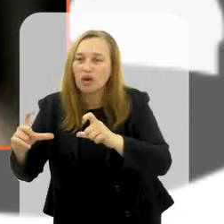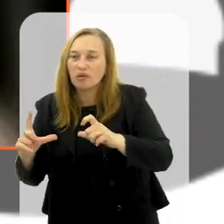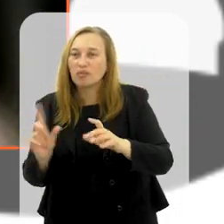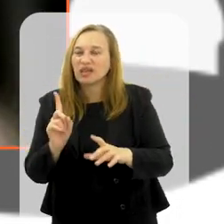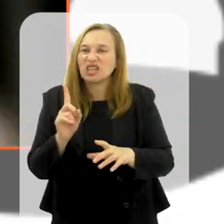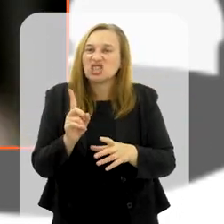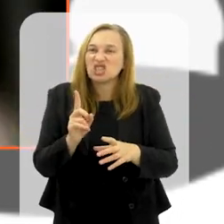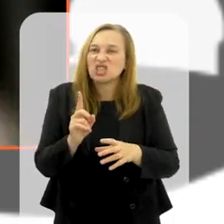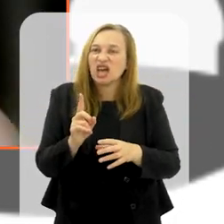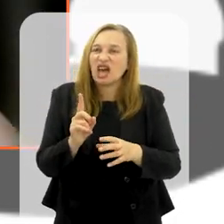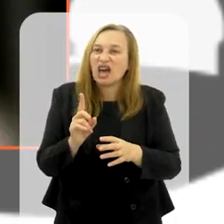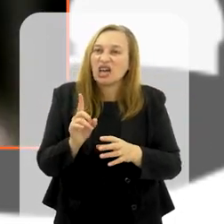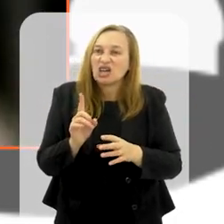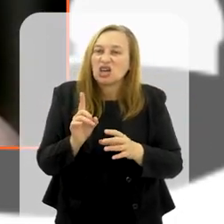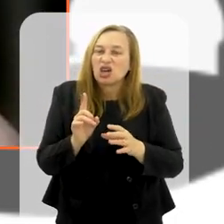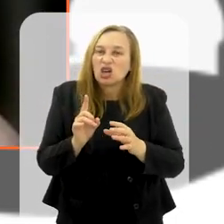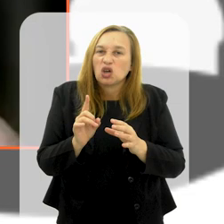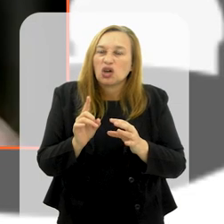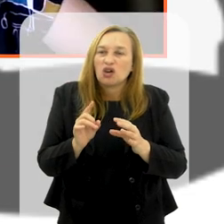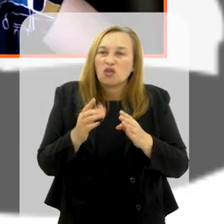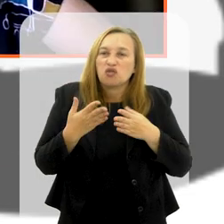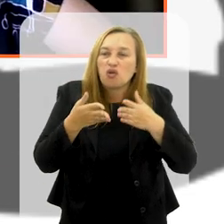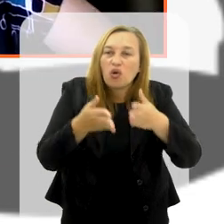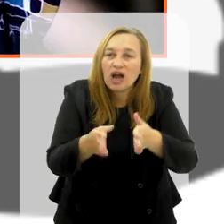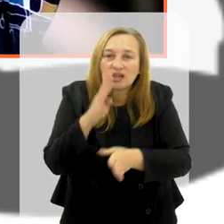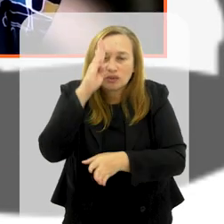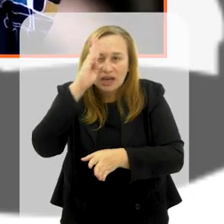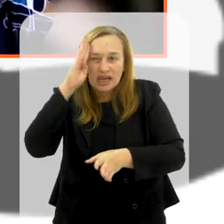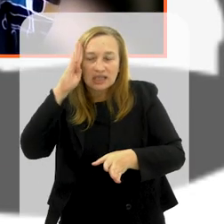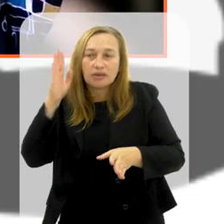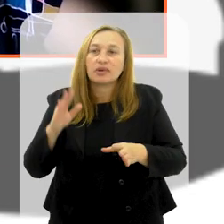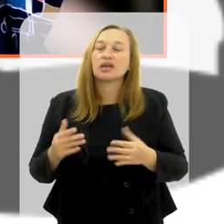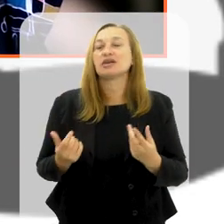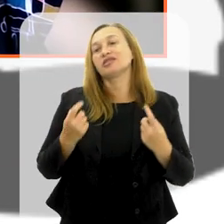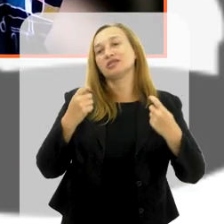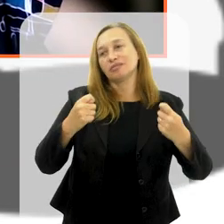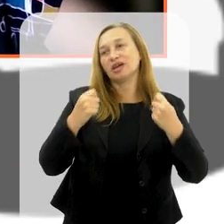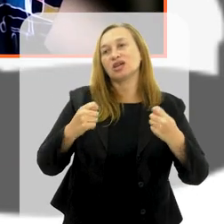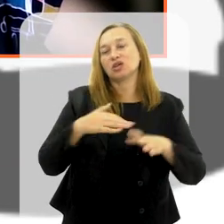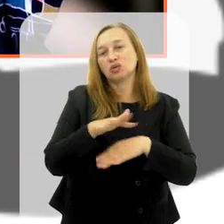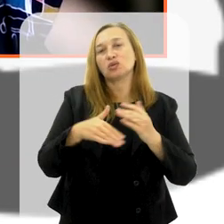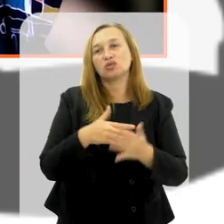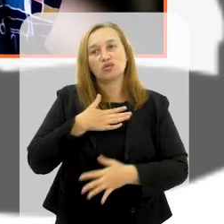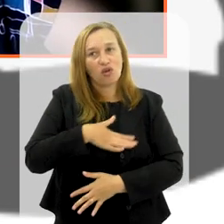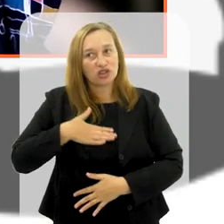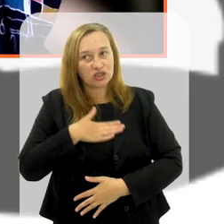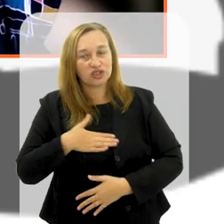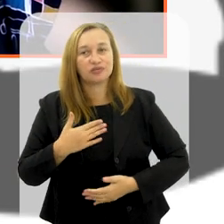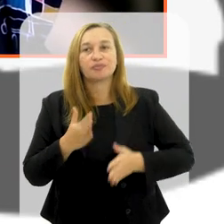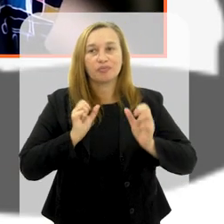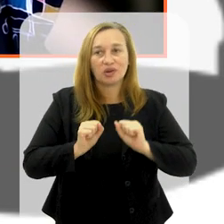deixar aquilo muito seco, né? Muito acadêmico. Tomara que todo mundo goste, que todo mundo possa acessar.